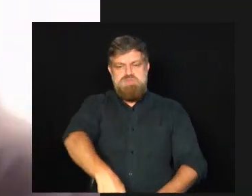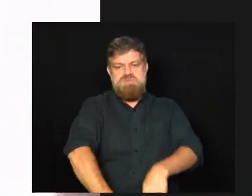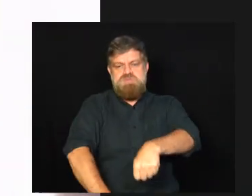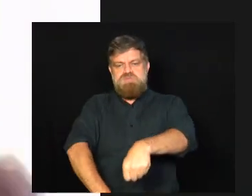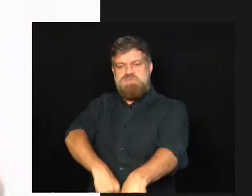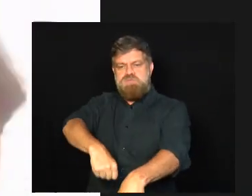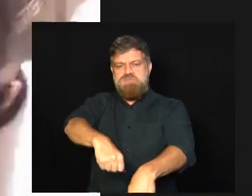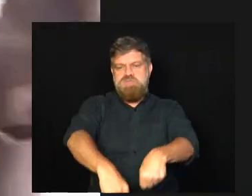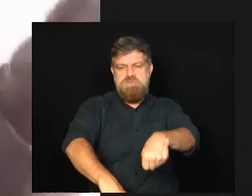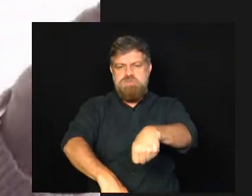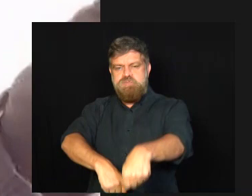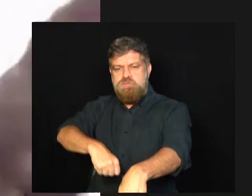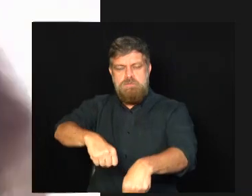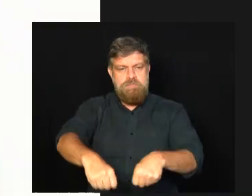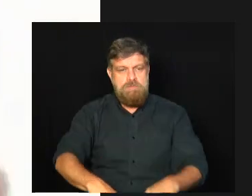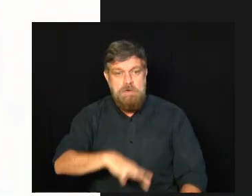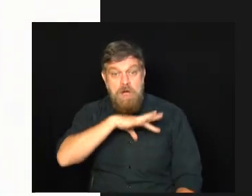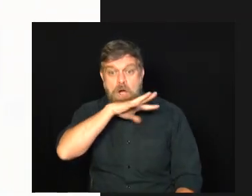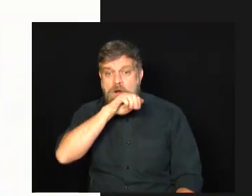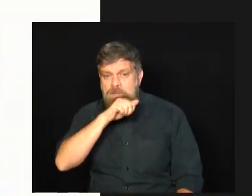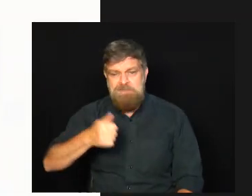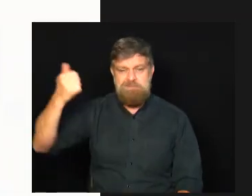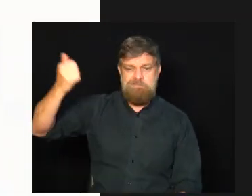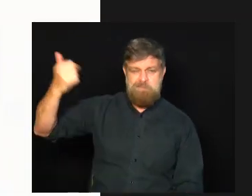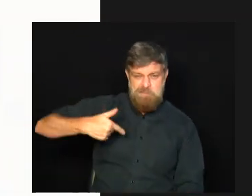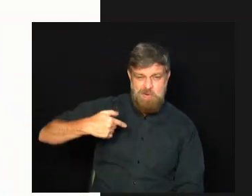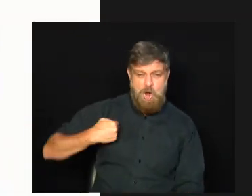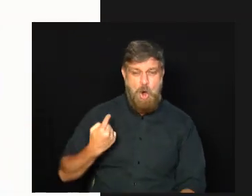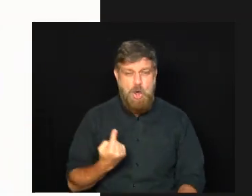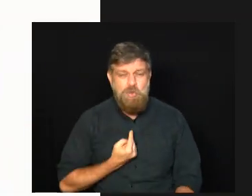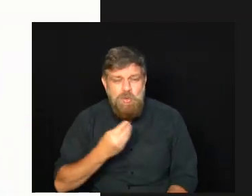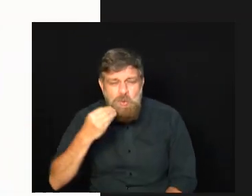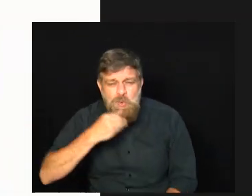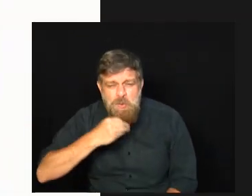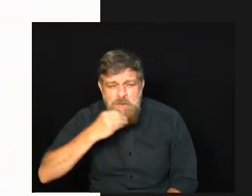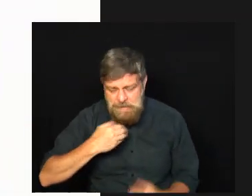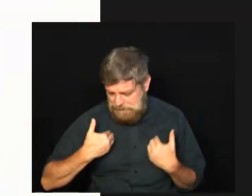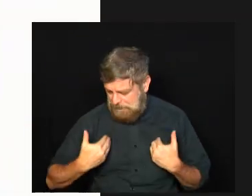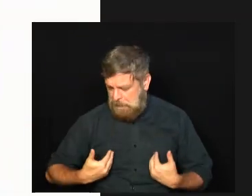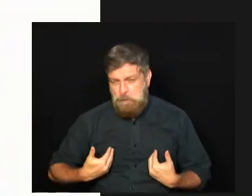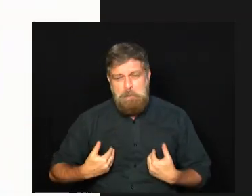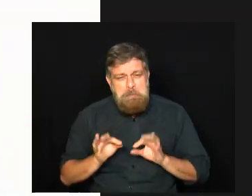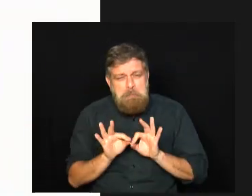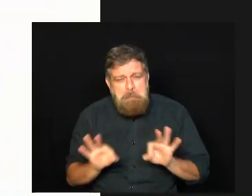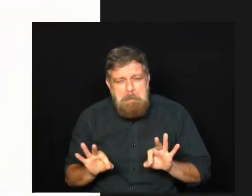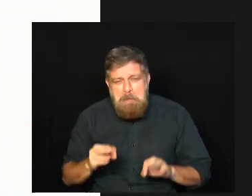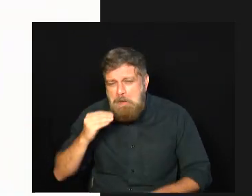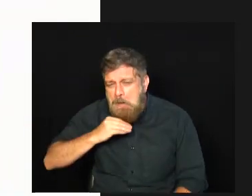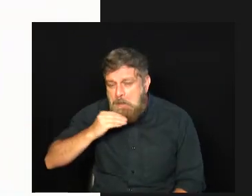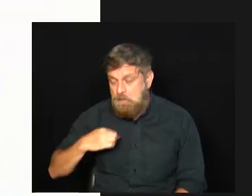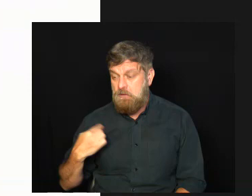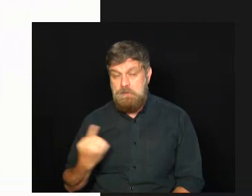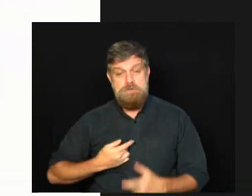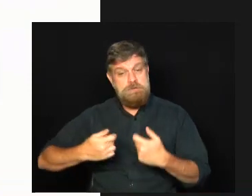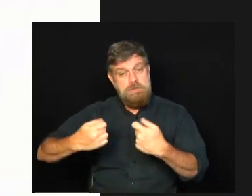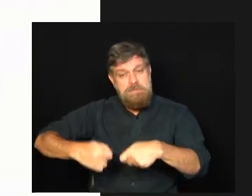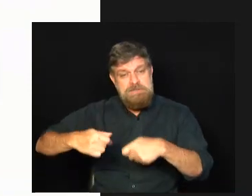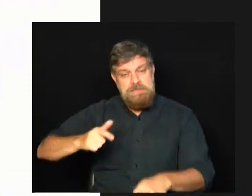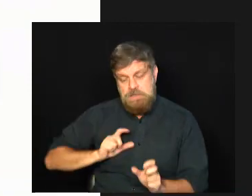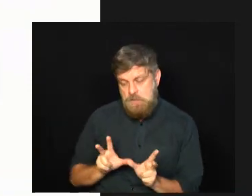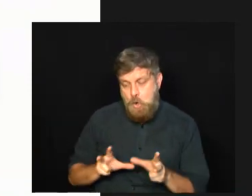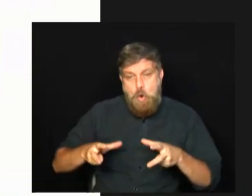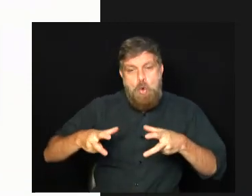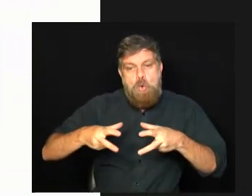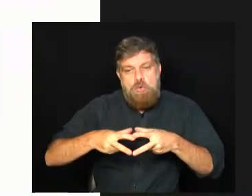de um mamífero qualquer, não temos, nós somos frágeis fisicamente. Nós precisamos do grupo,